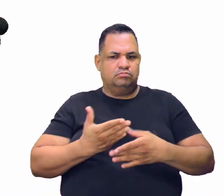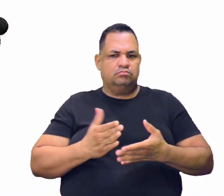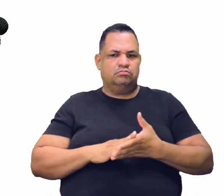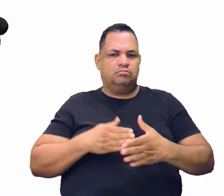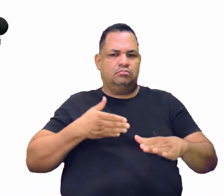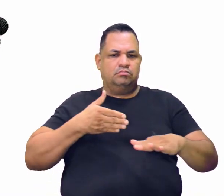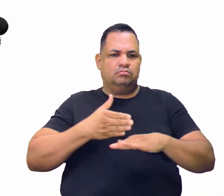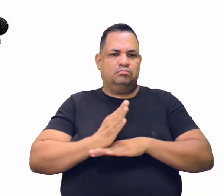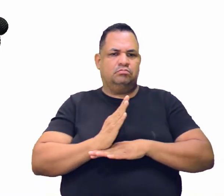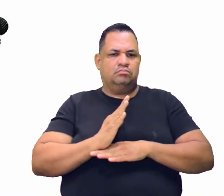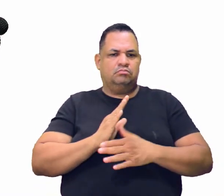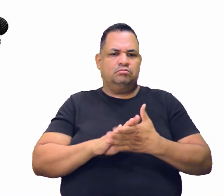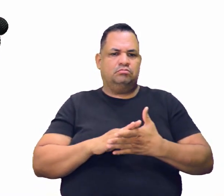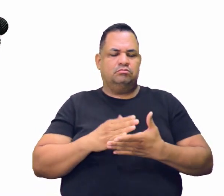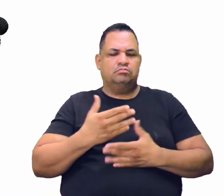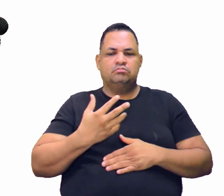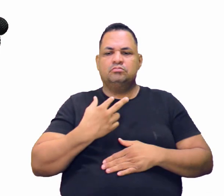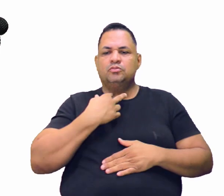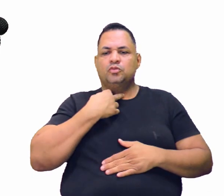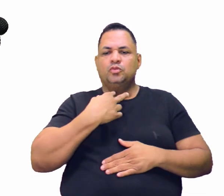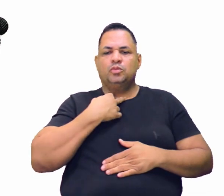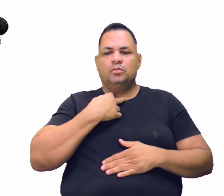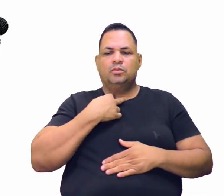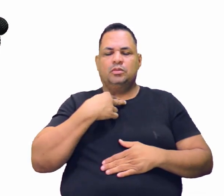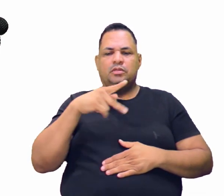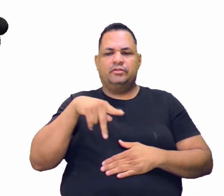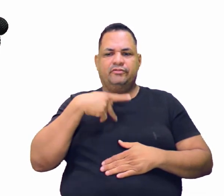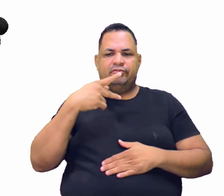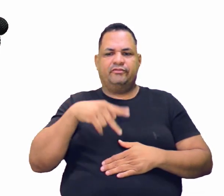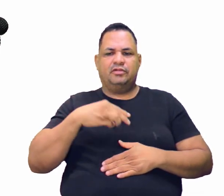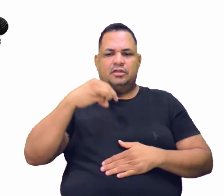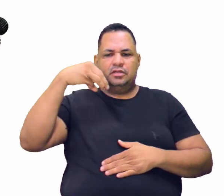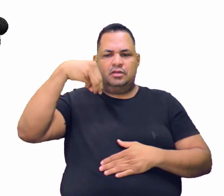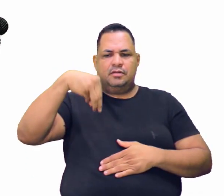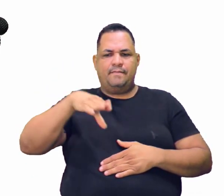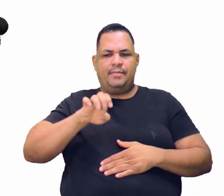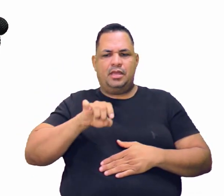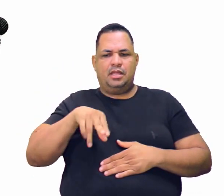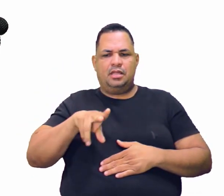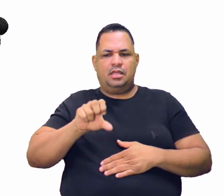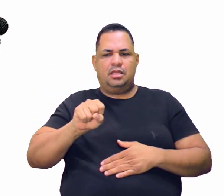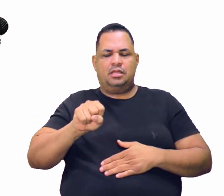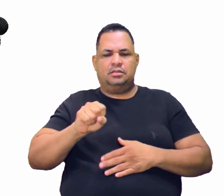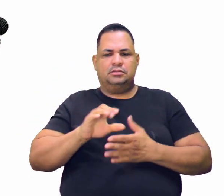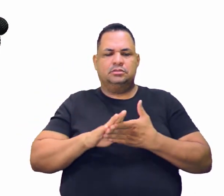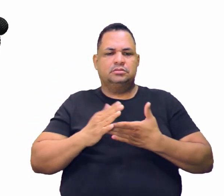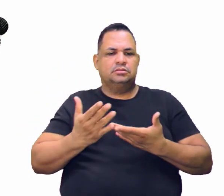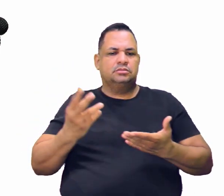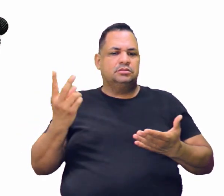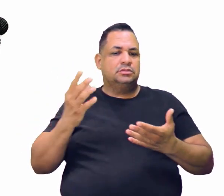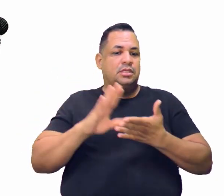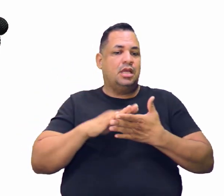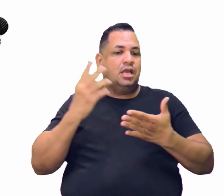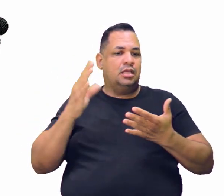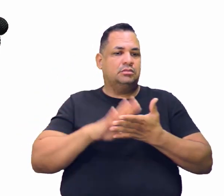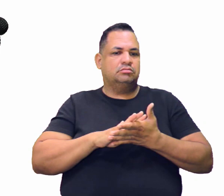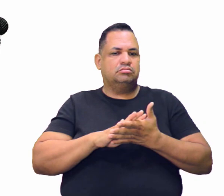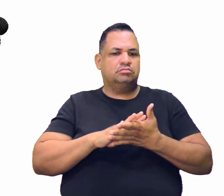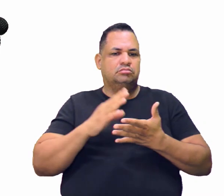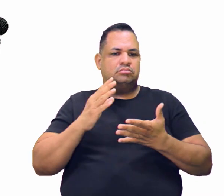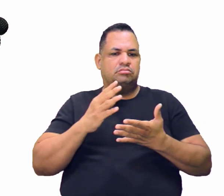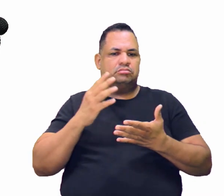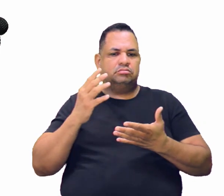bom? Nada de falar menos possibilidades, menos vezes. Deleta do